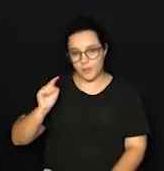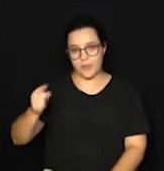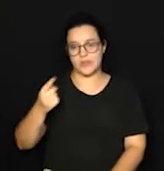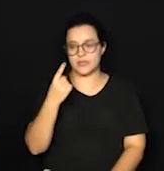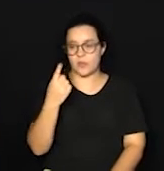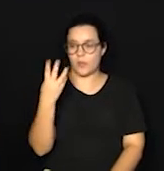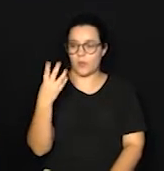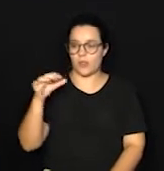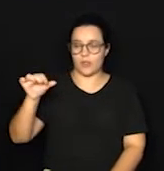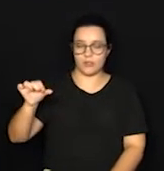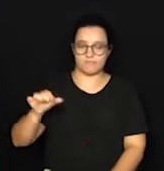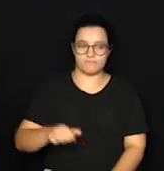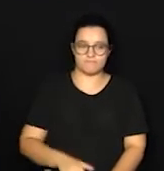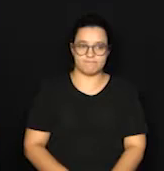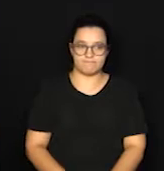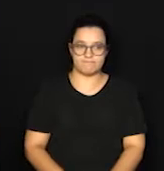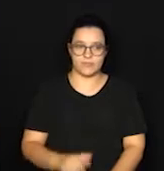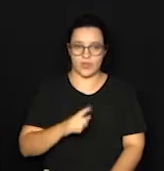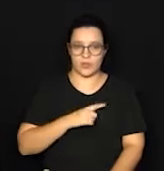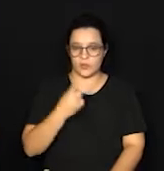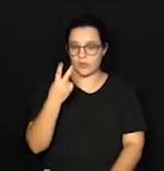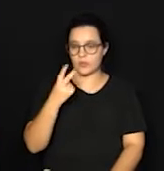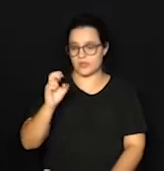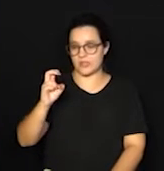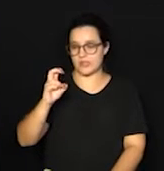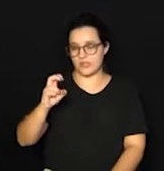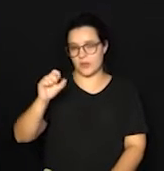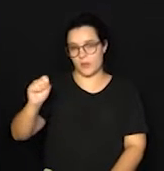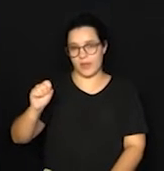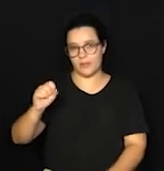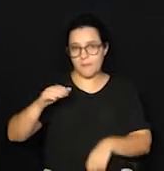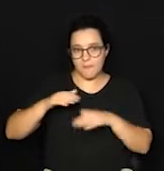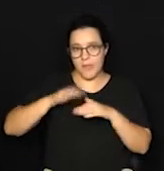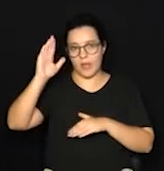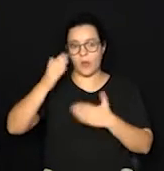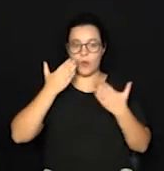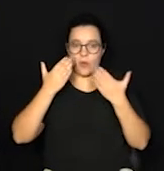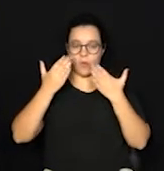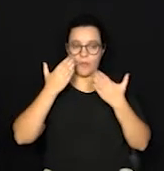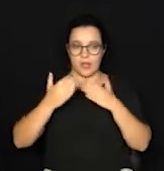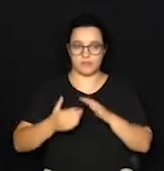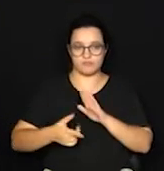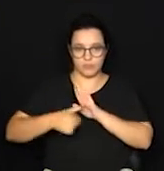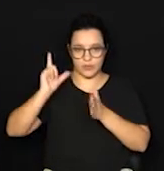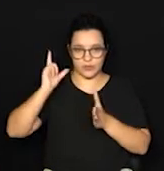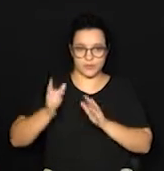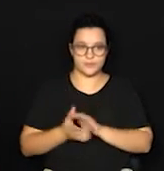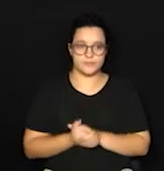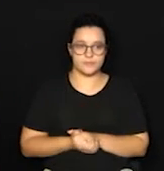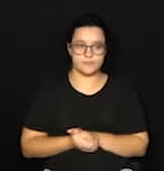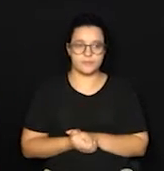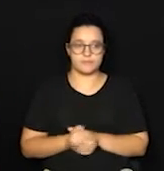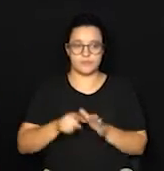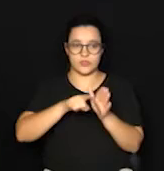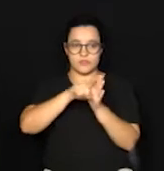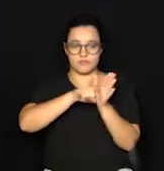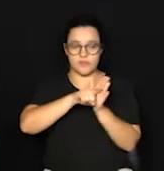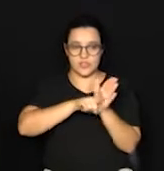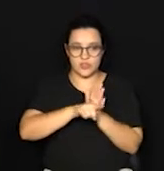38.149 casos. São 258 a mais em relação à última atualização. Em